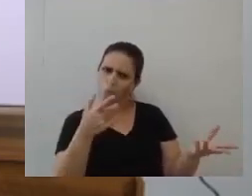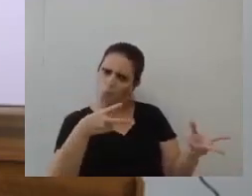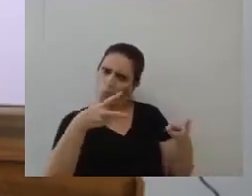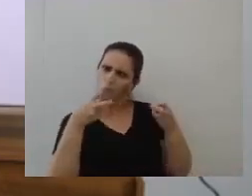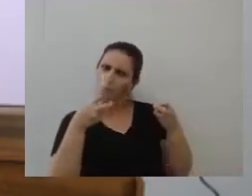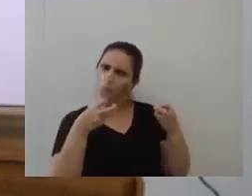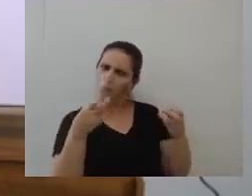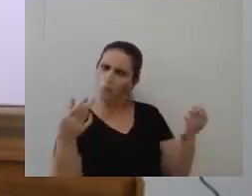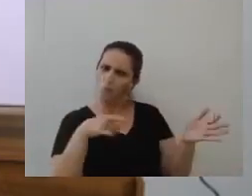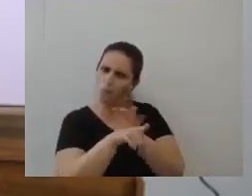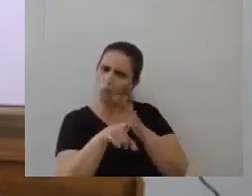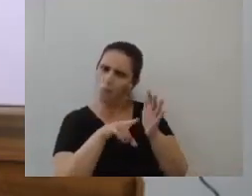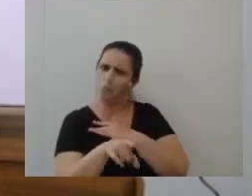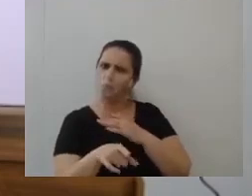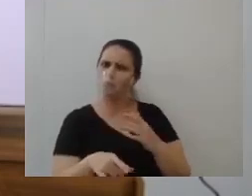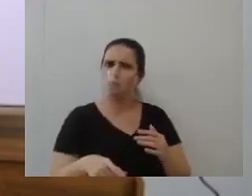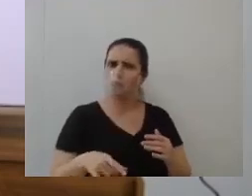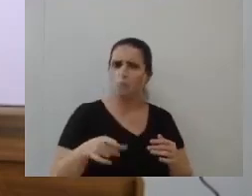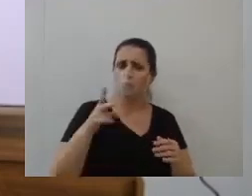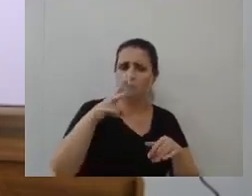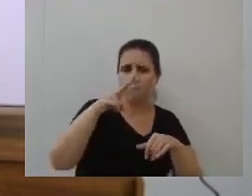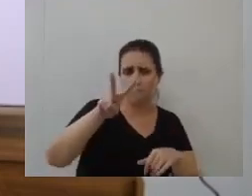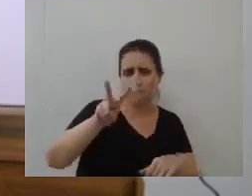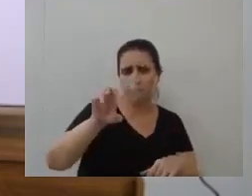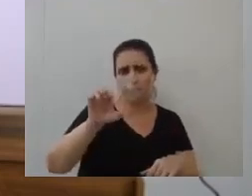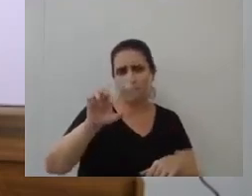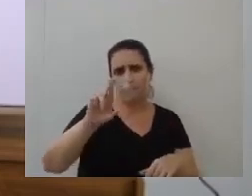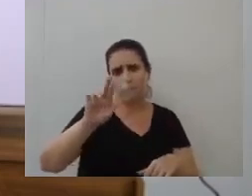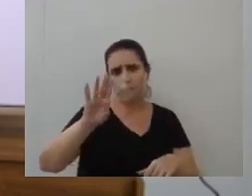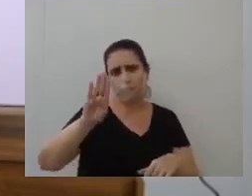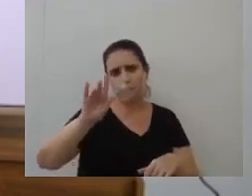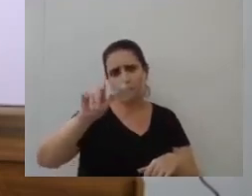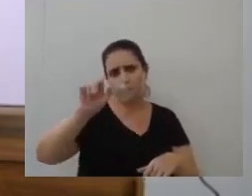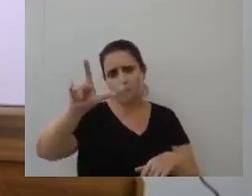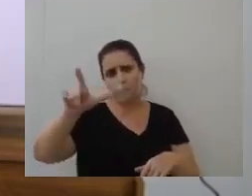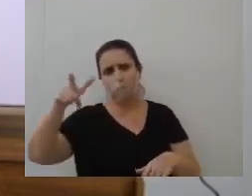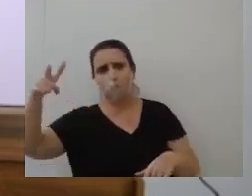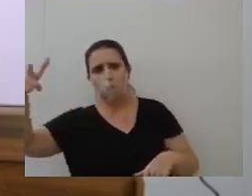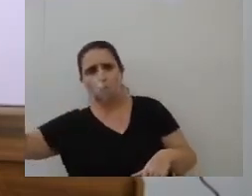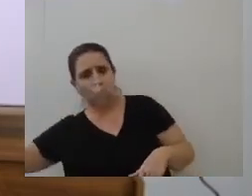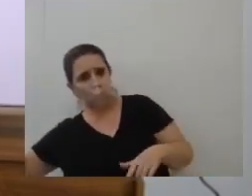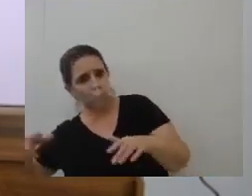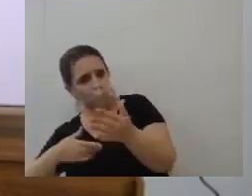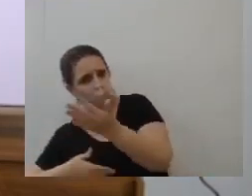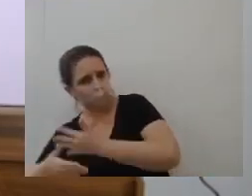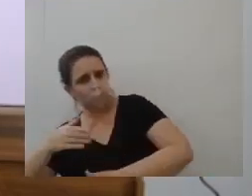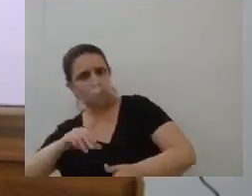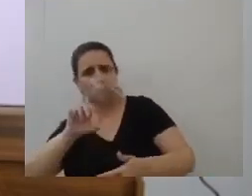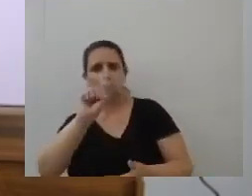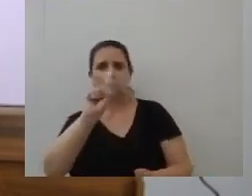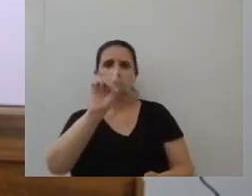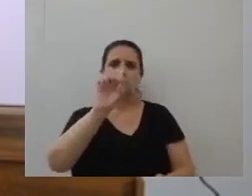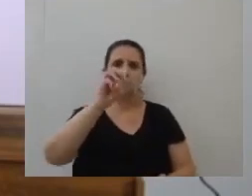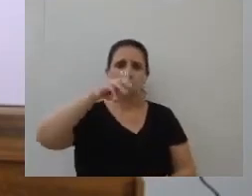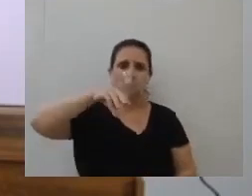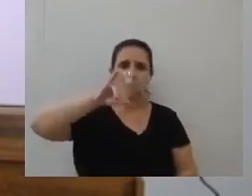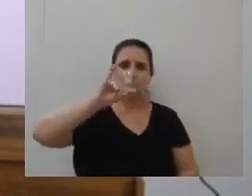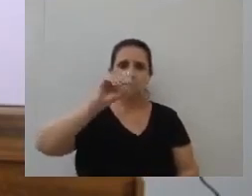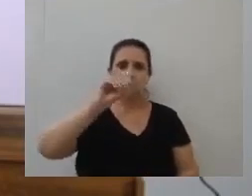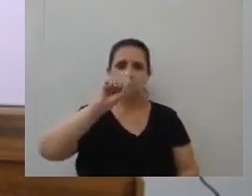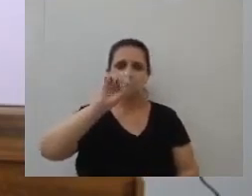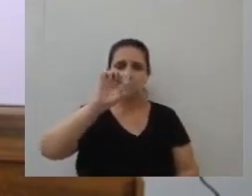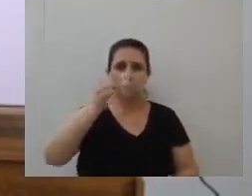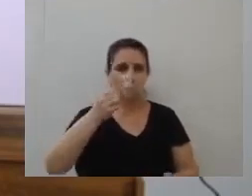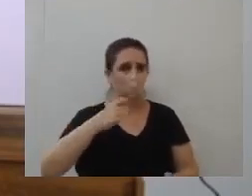essa questão da junção do verbal, que é o que usa a palavra, com outras semioses, com outras coisas que não